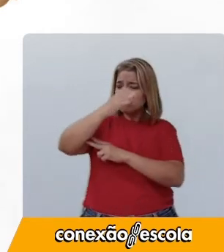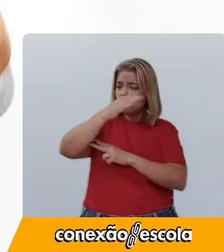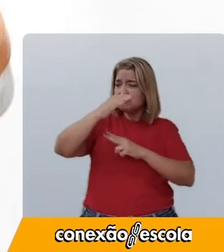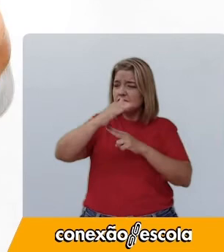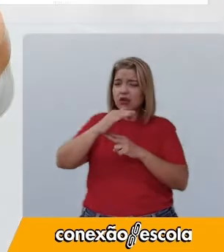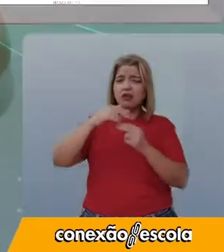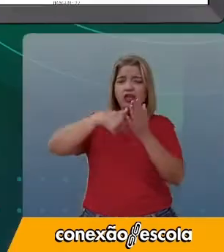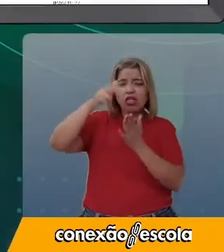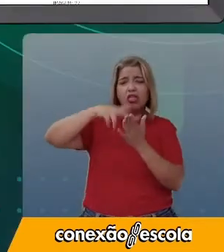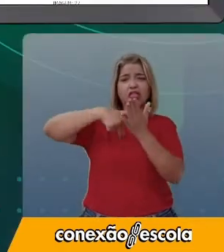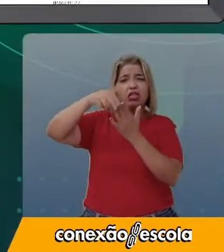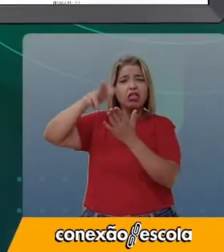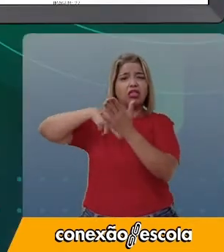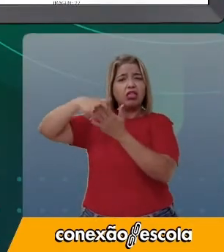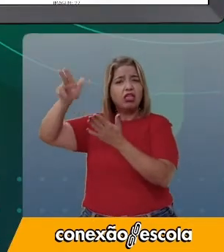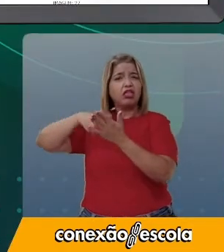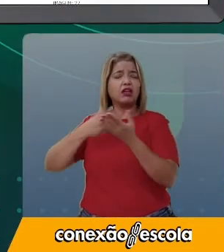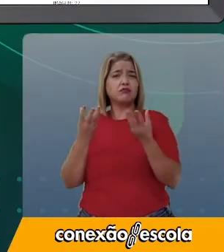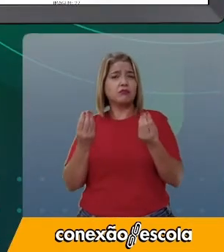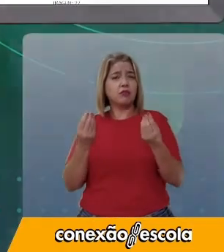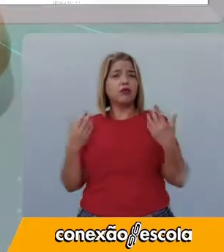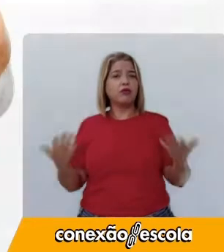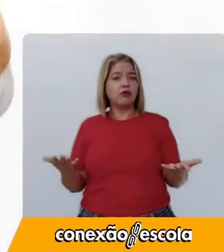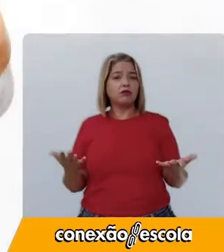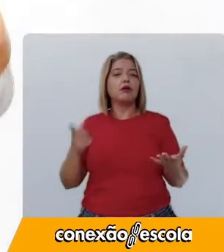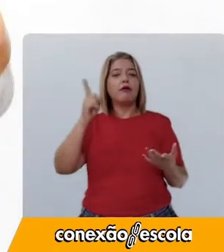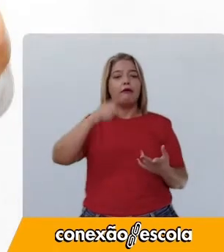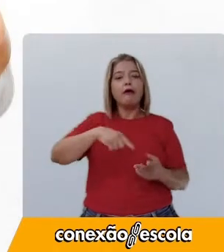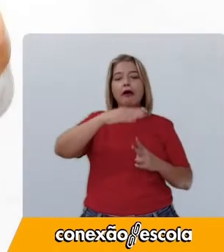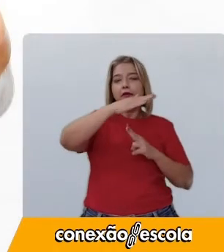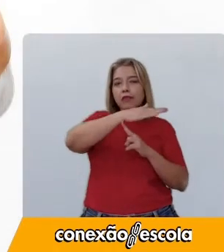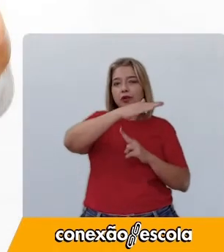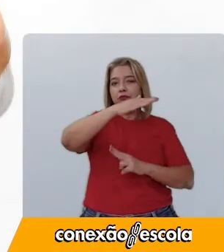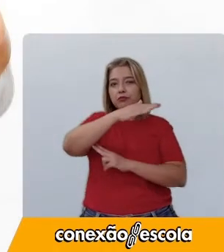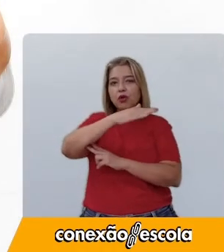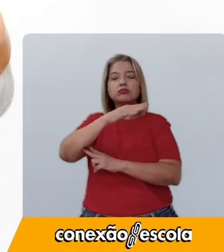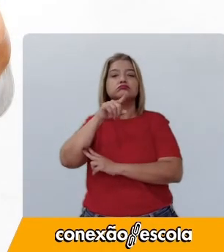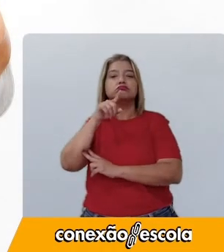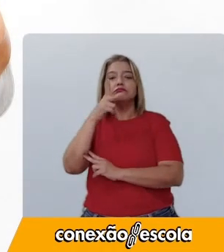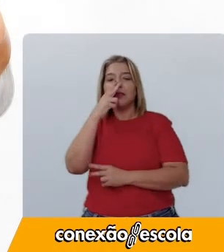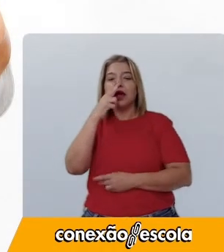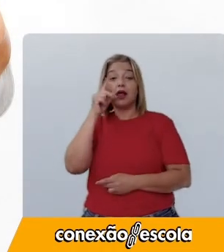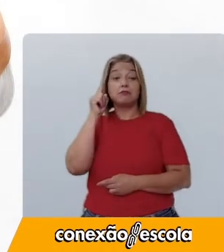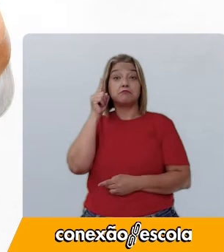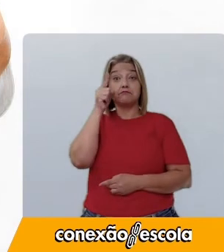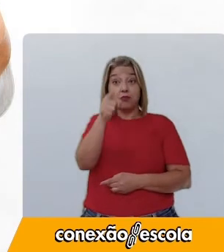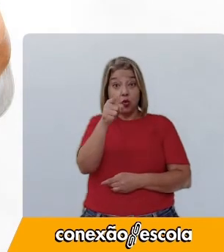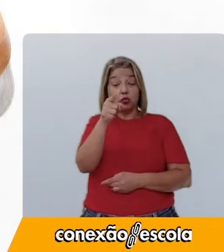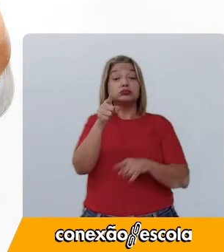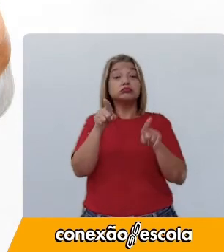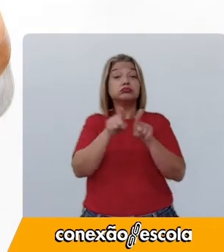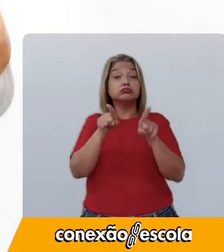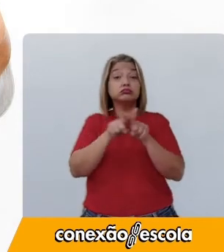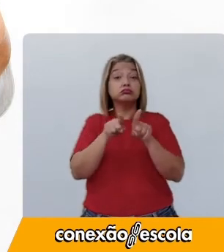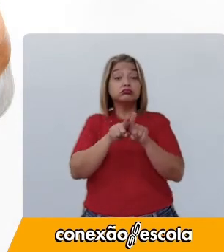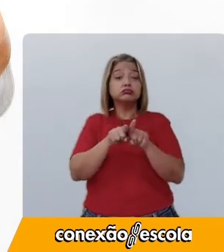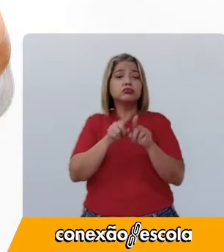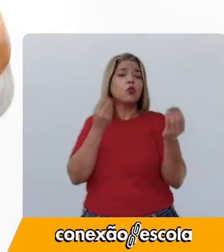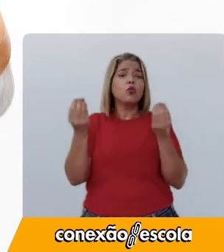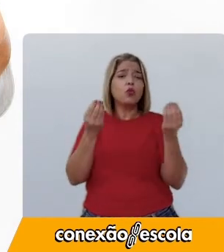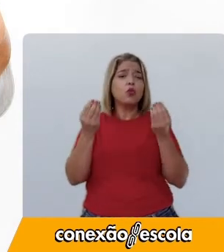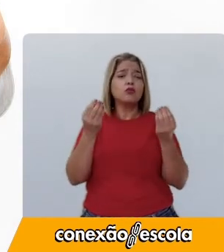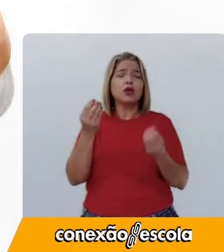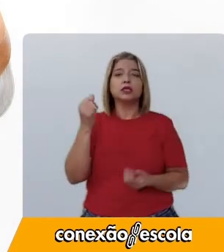tanta tinta? A ponte aponta e se desaponta. A